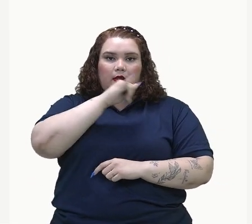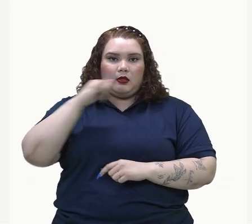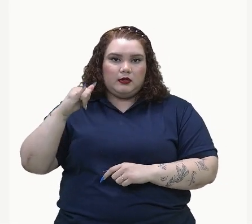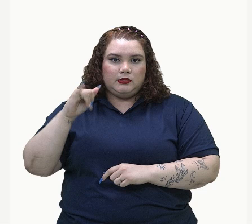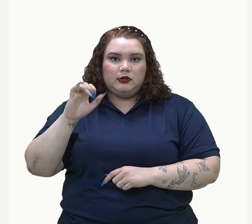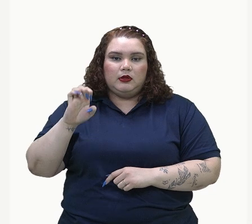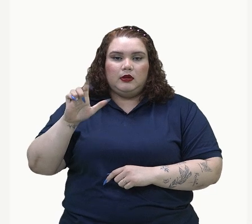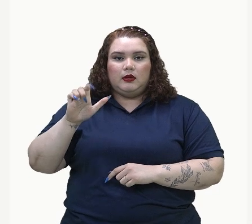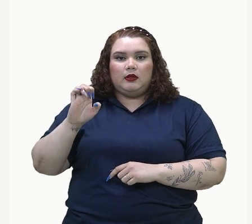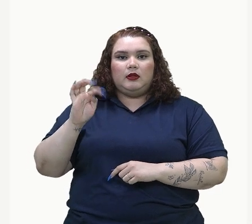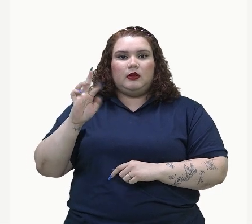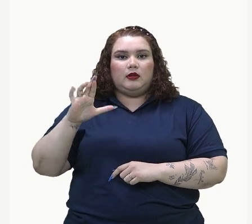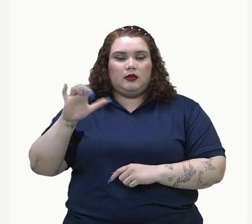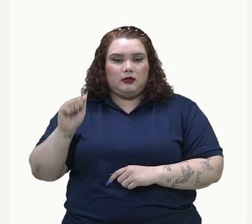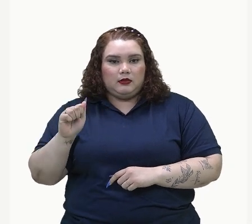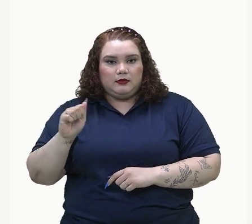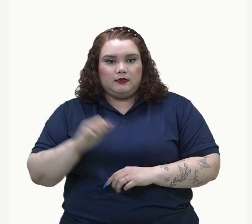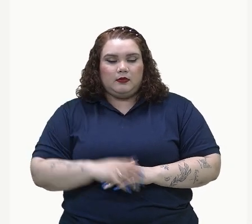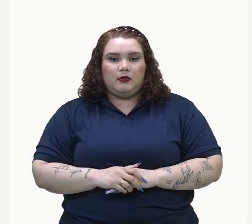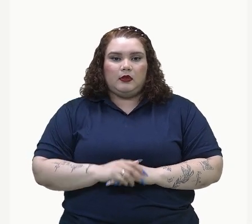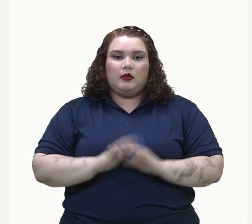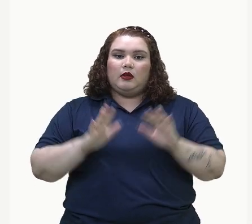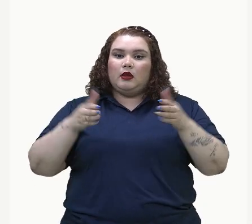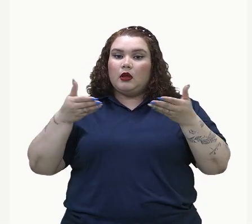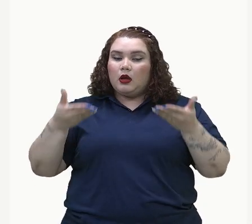elétrica. Claro que ao